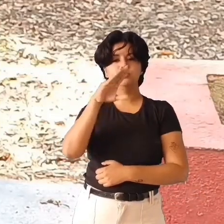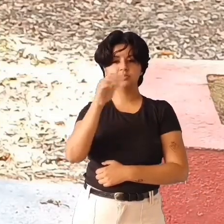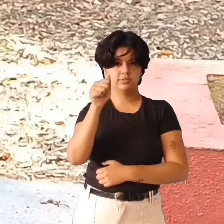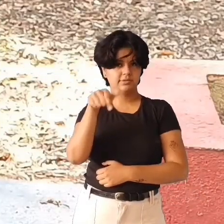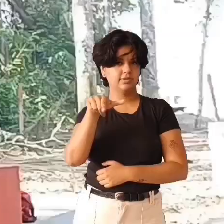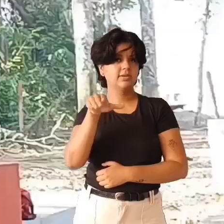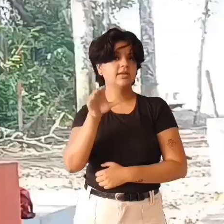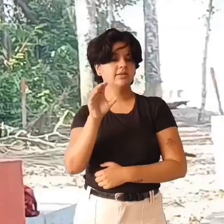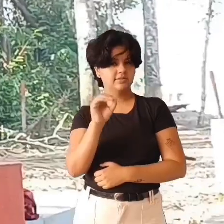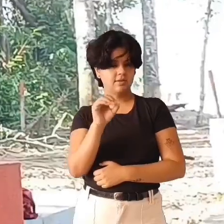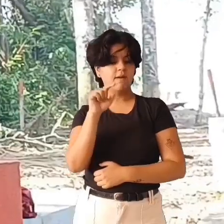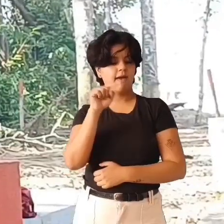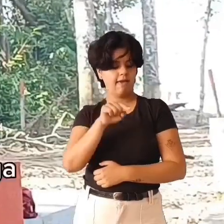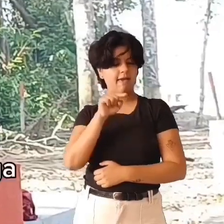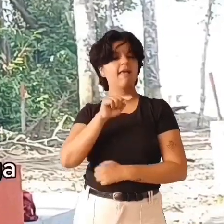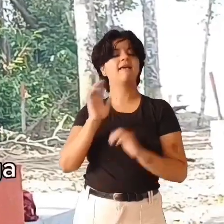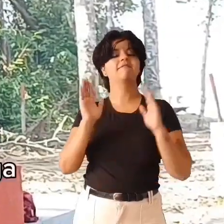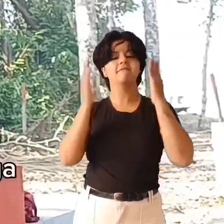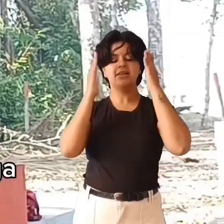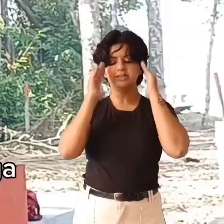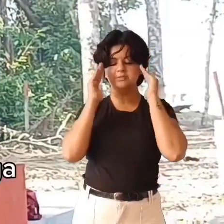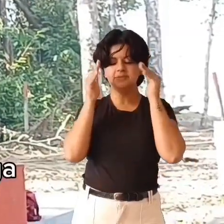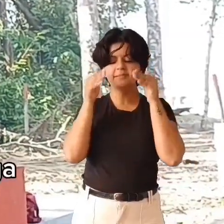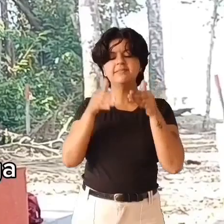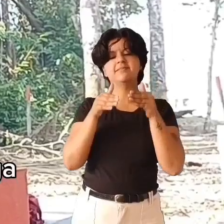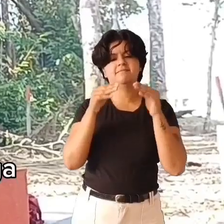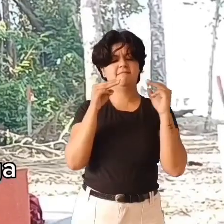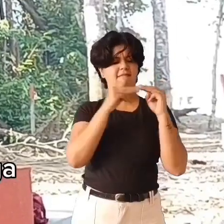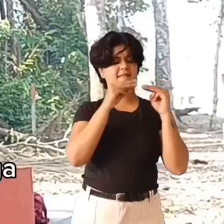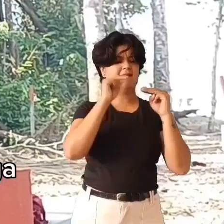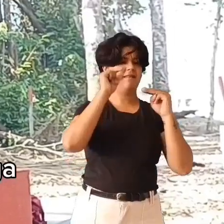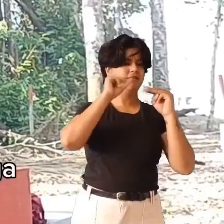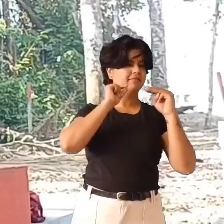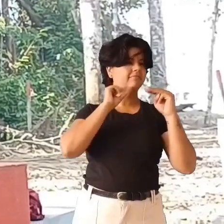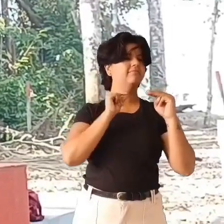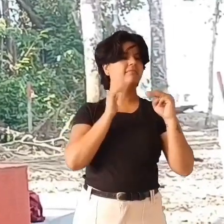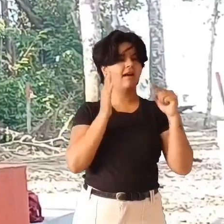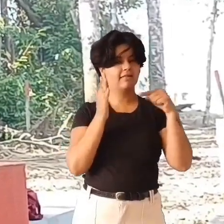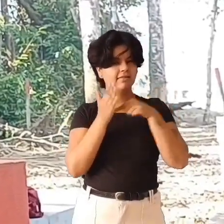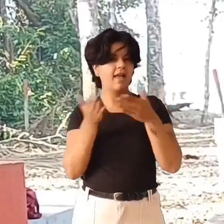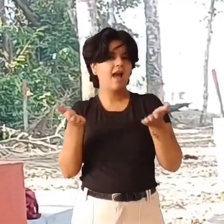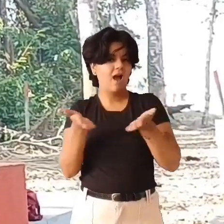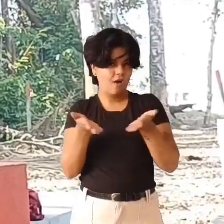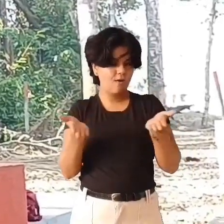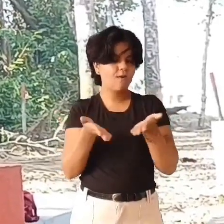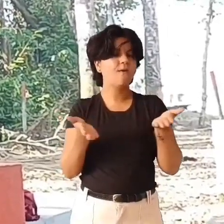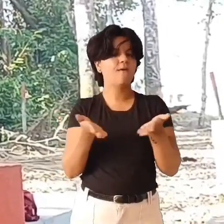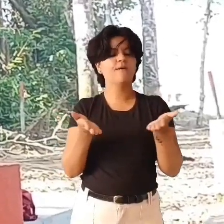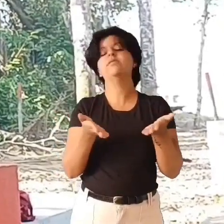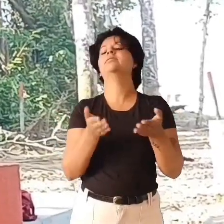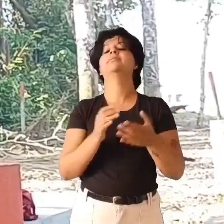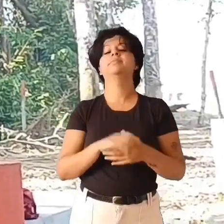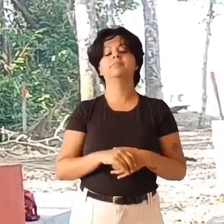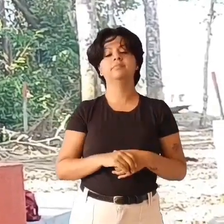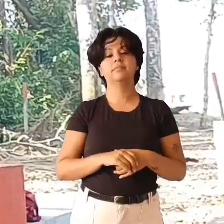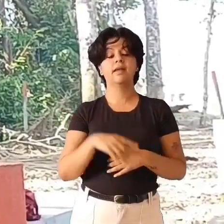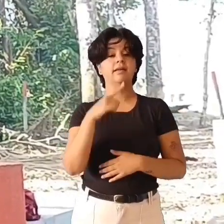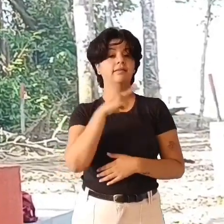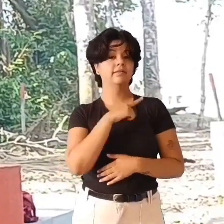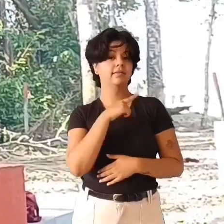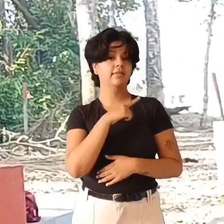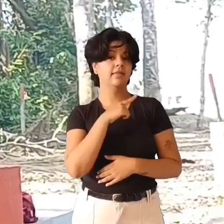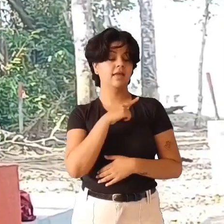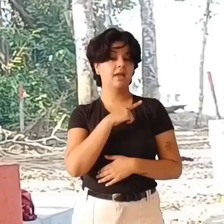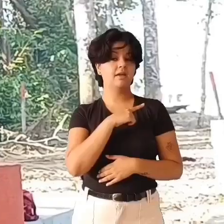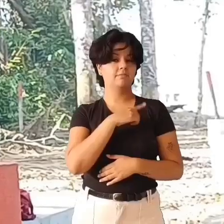lá. Então, Nossa Senhora da Assunção, que era a padroeira dos mazaganenses desde a Mazagão antiga, e continua até hoje. Aí